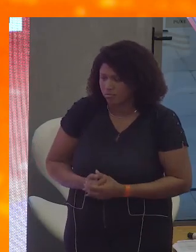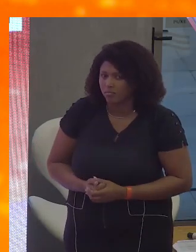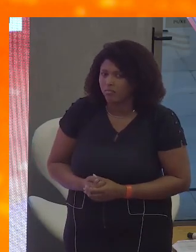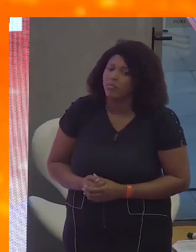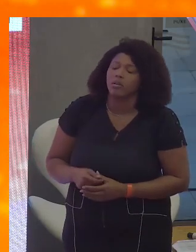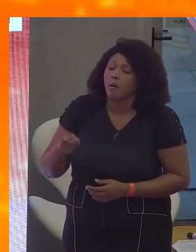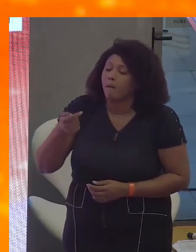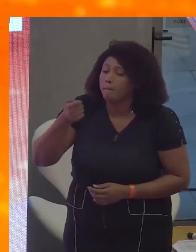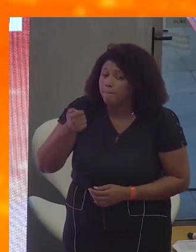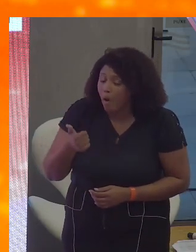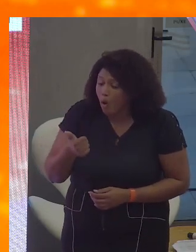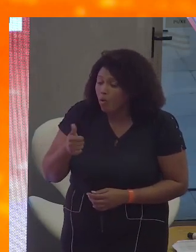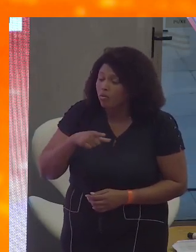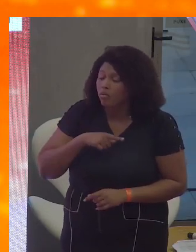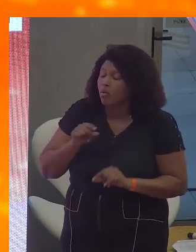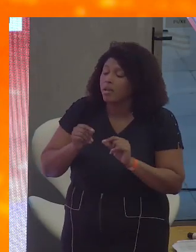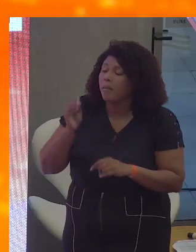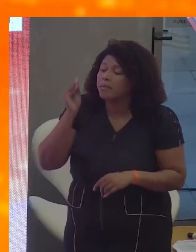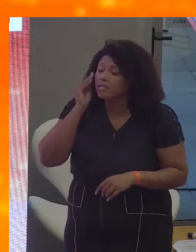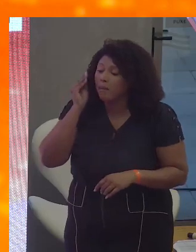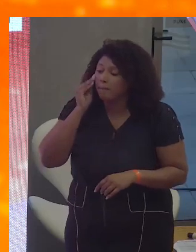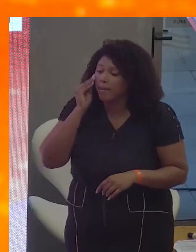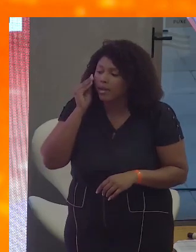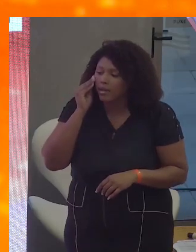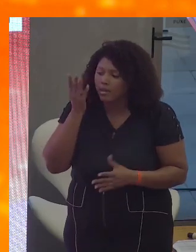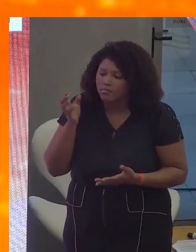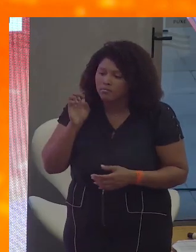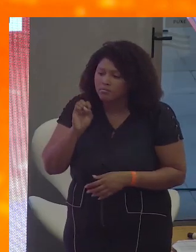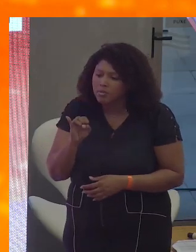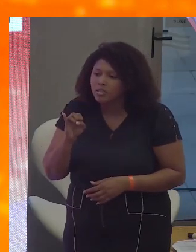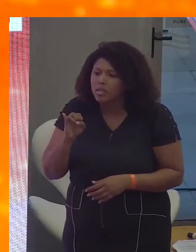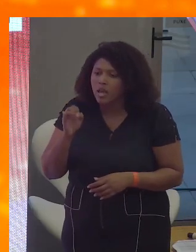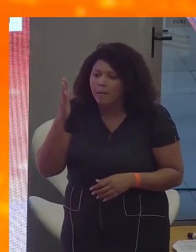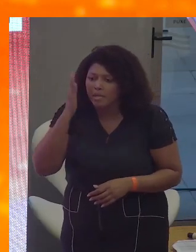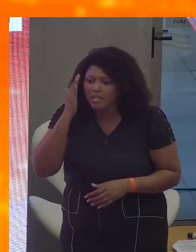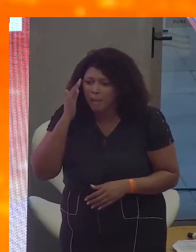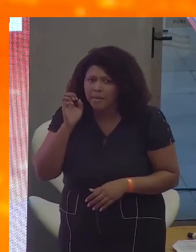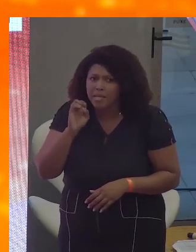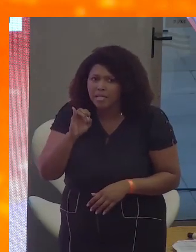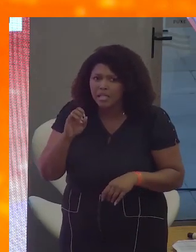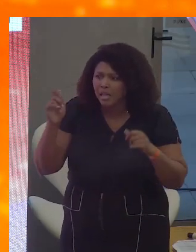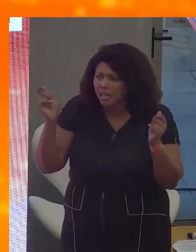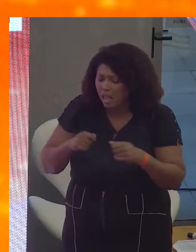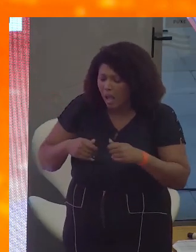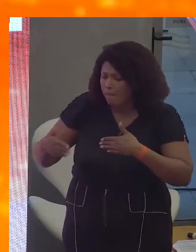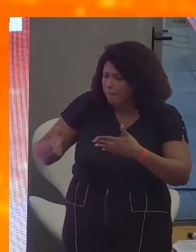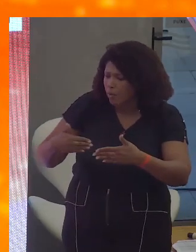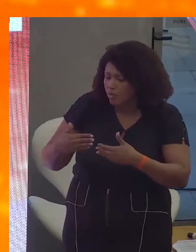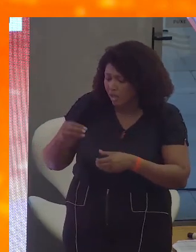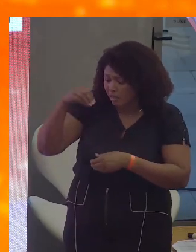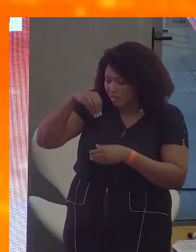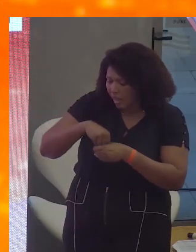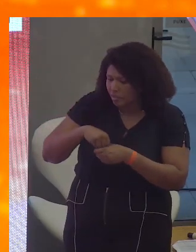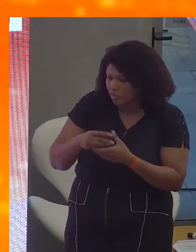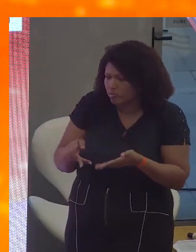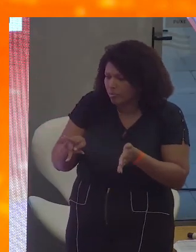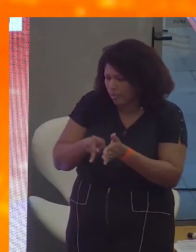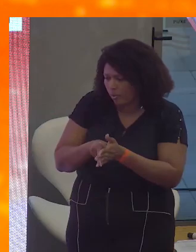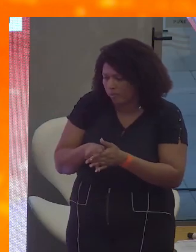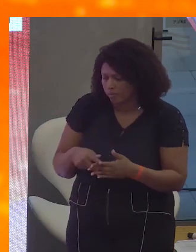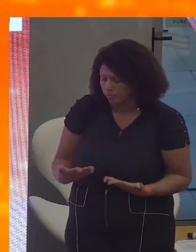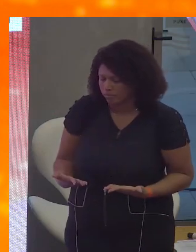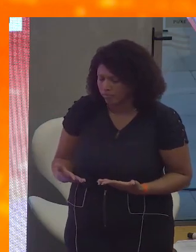Pouco se exige para saber se toda aquela cadeia produtiva está dentro dos padrões.